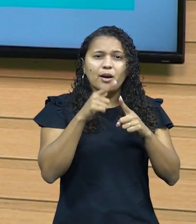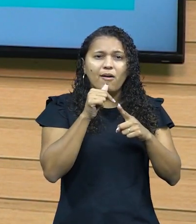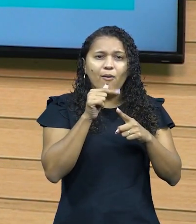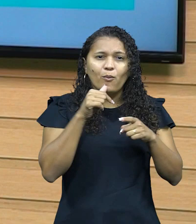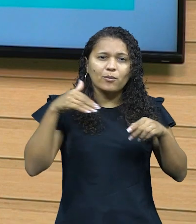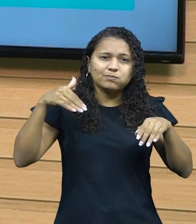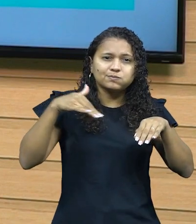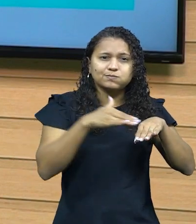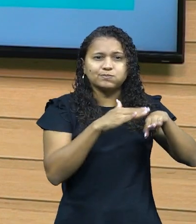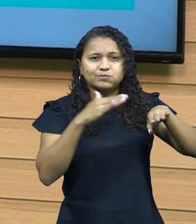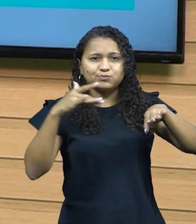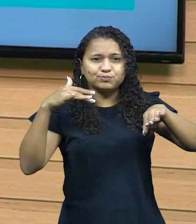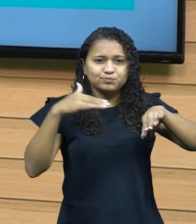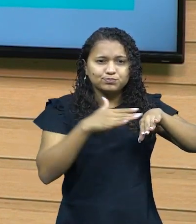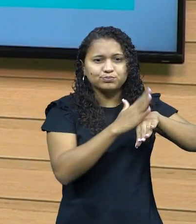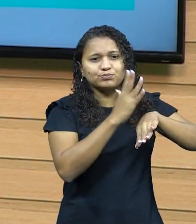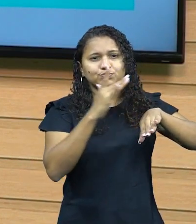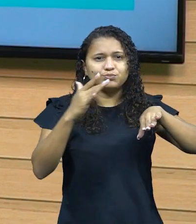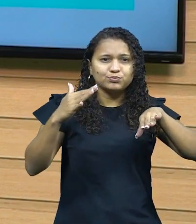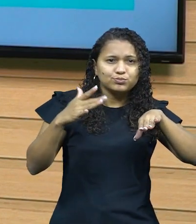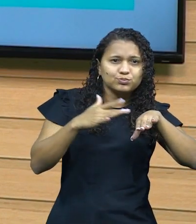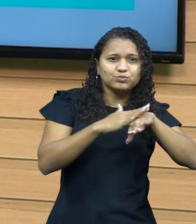a ação, né, de